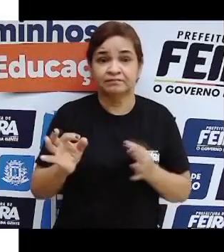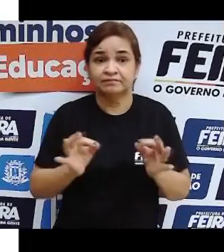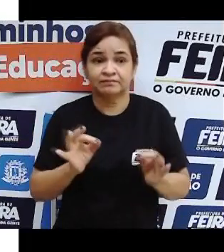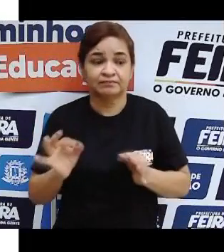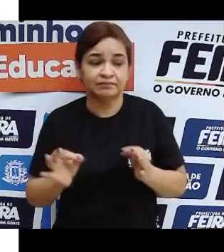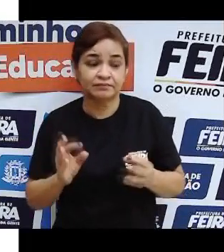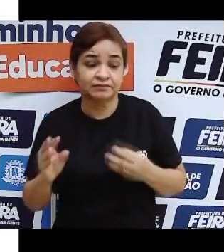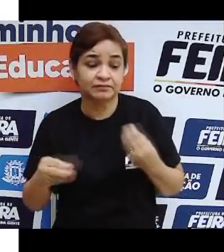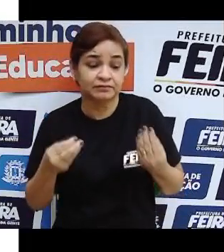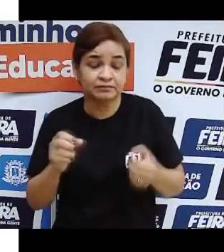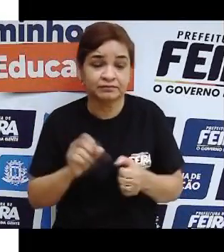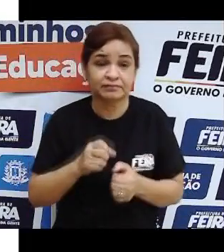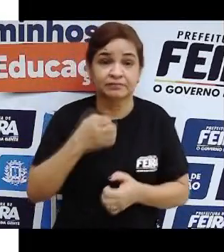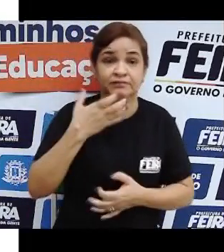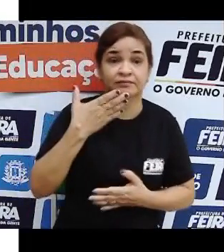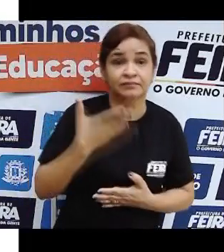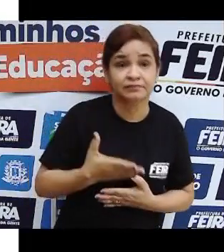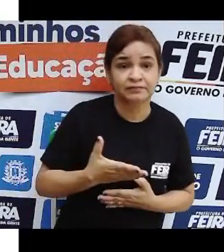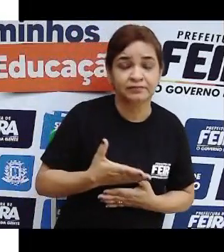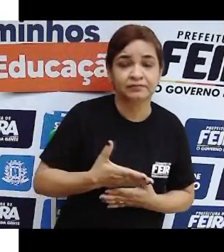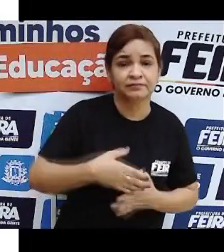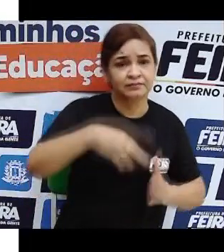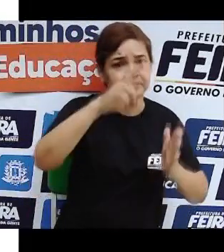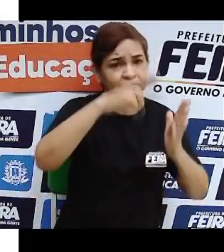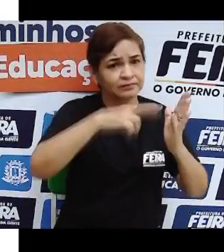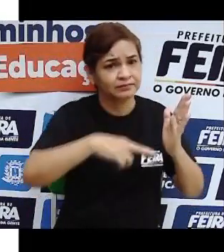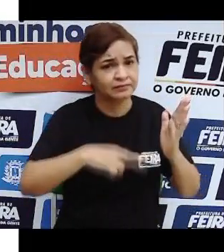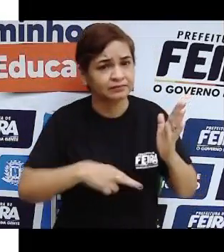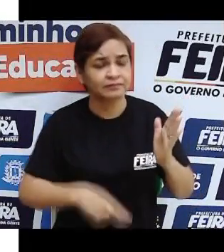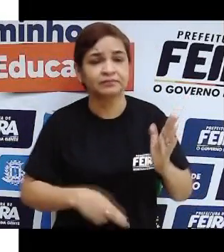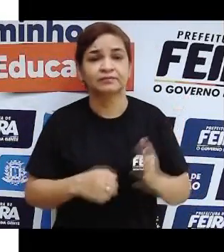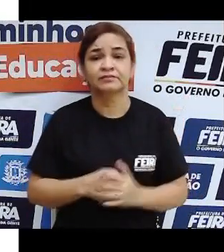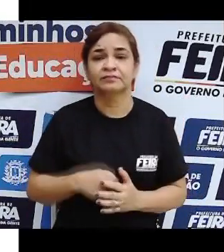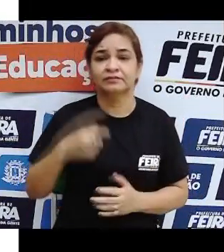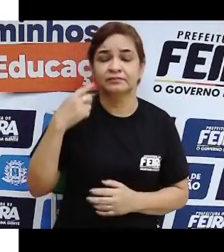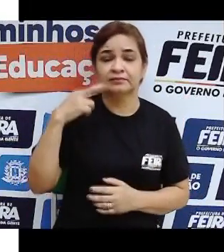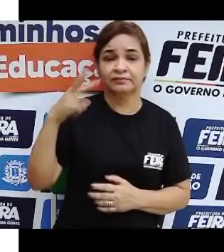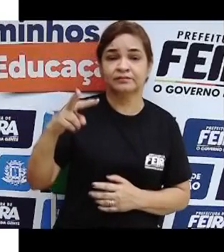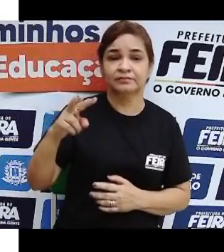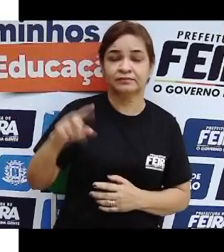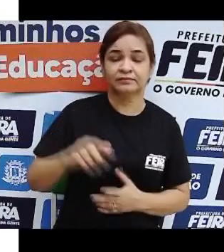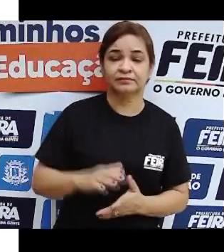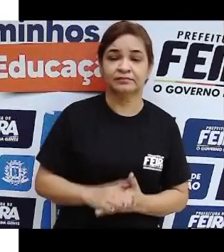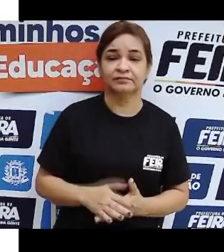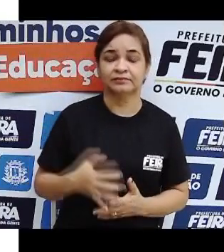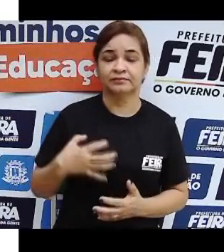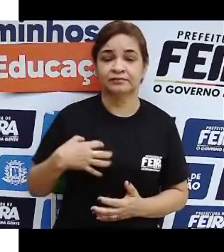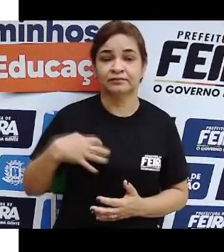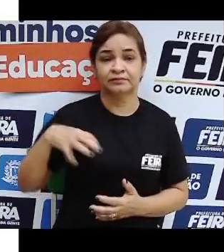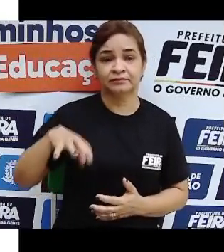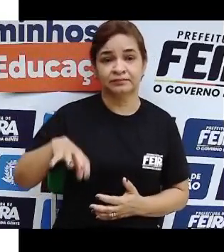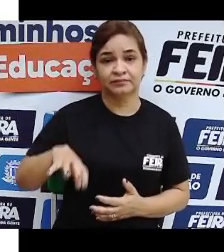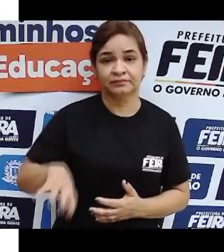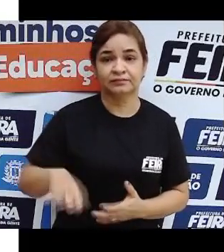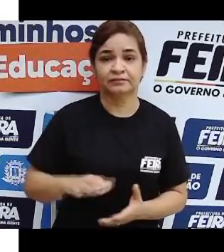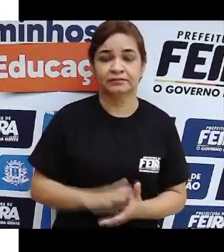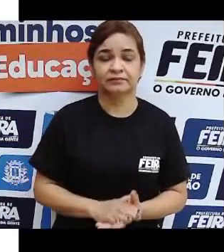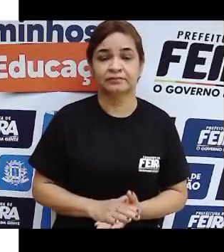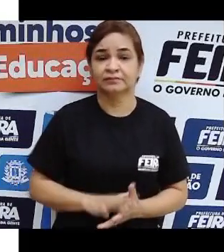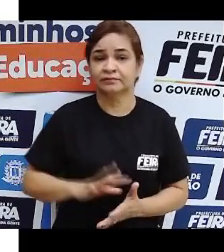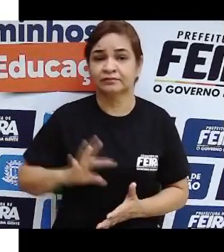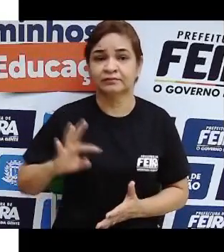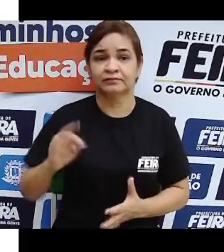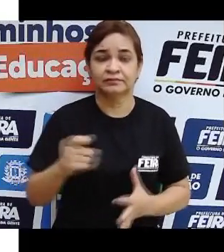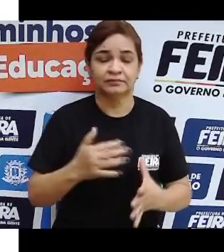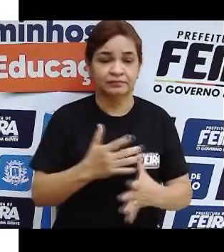ali no centro, roteiro no centro antigo, que não se resume apenas ao Pelourinho, por exemplo, que pega a Cidade Baixa, pega